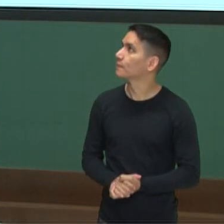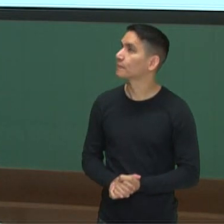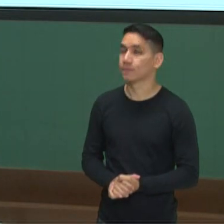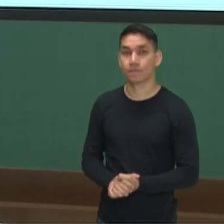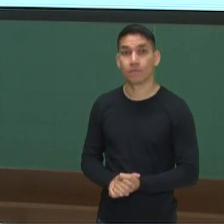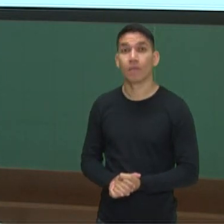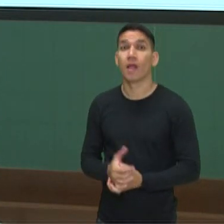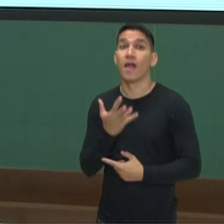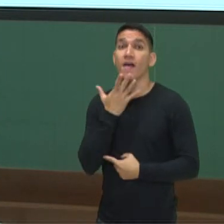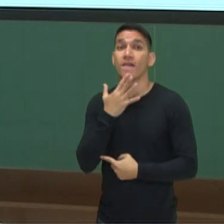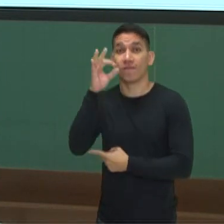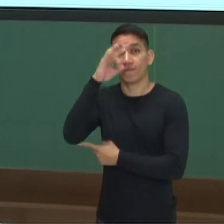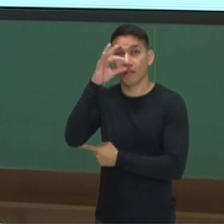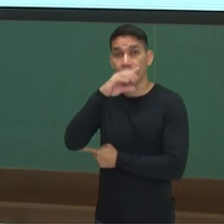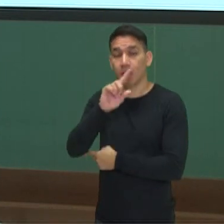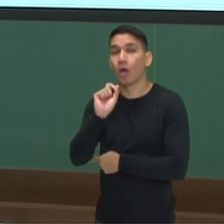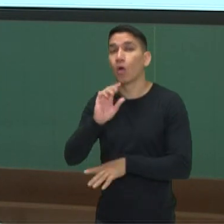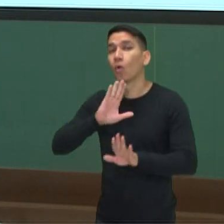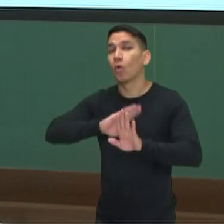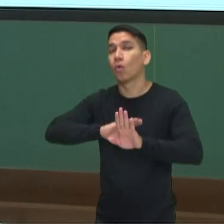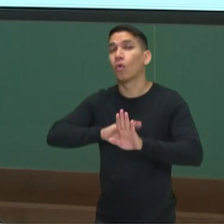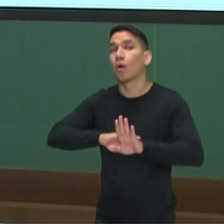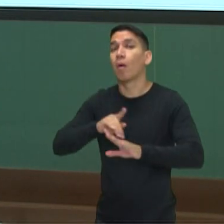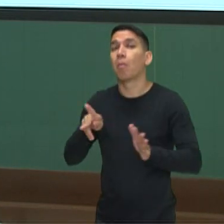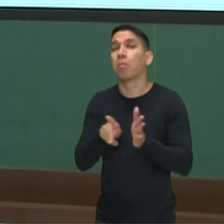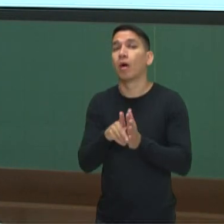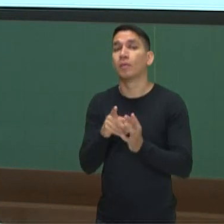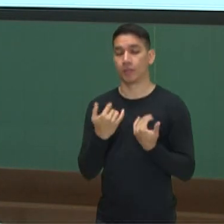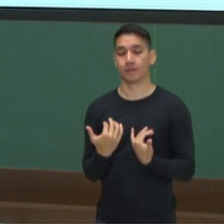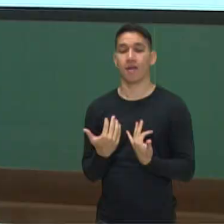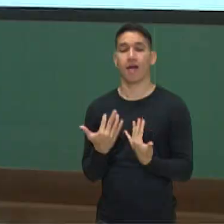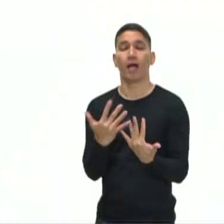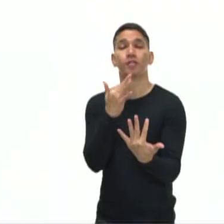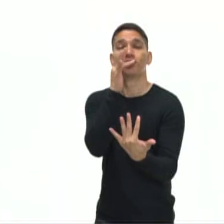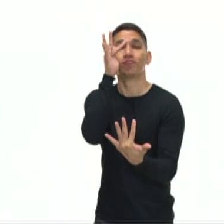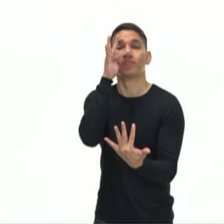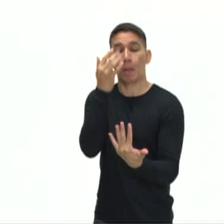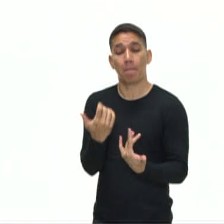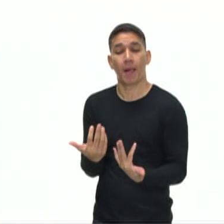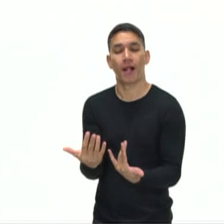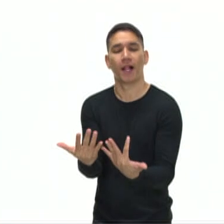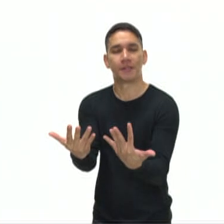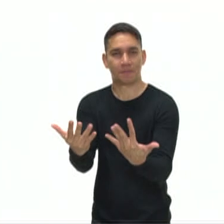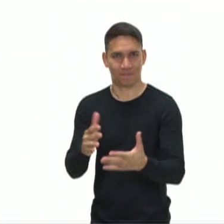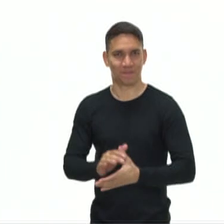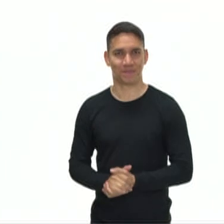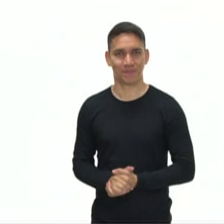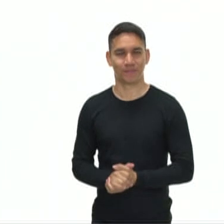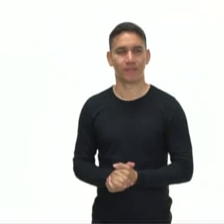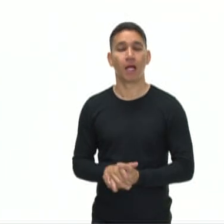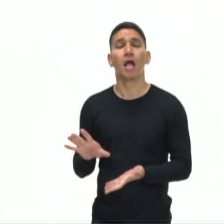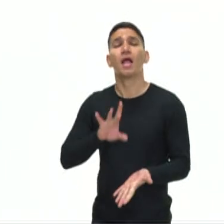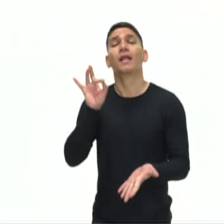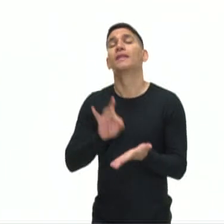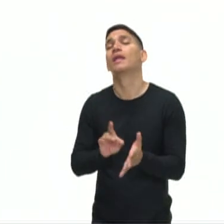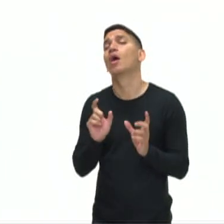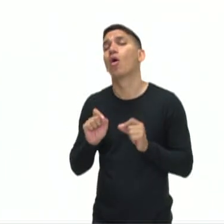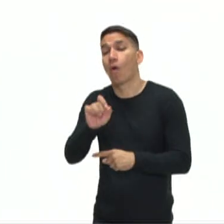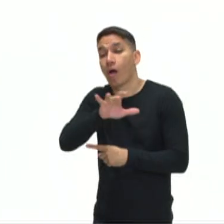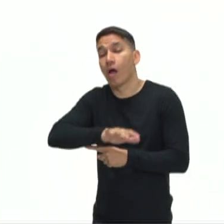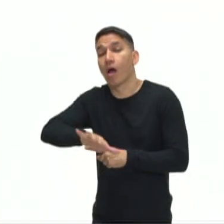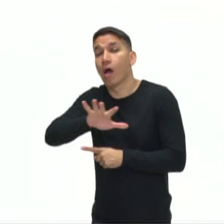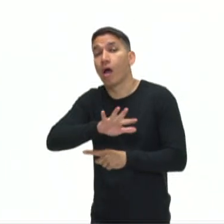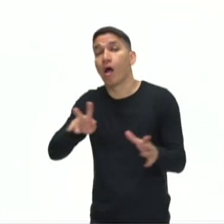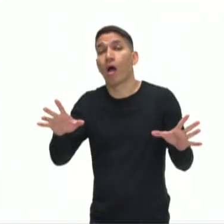A parte colorida verde representa o jardim construído. Determine o polinômio que representa a área ocupada